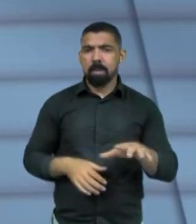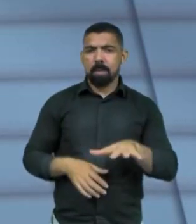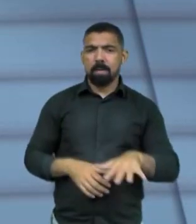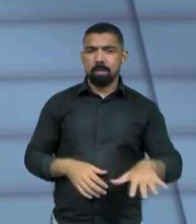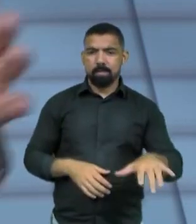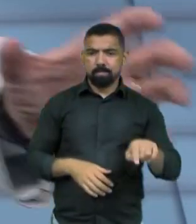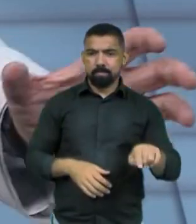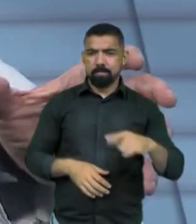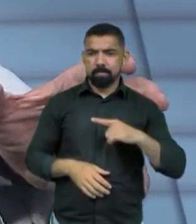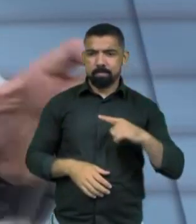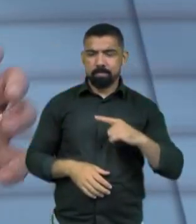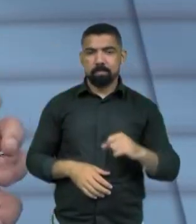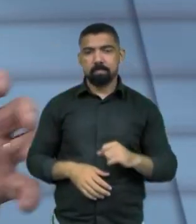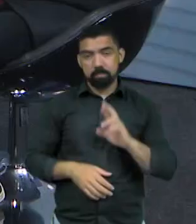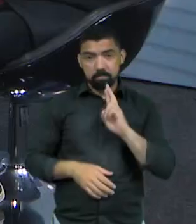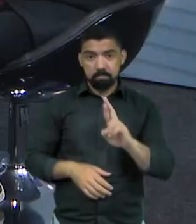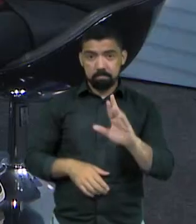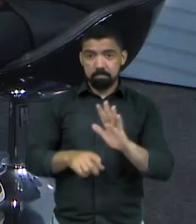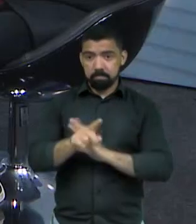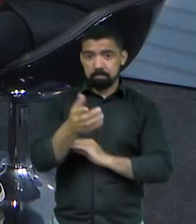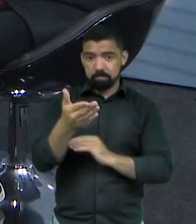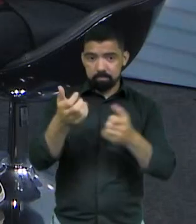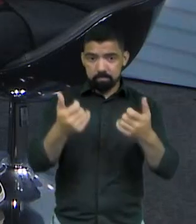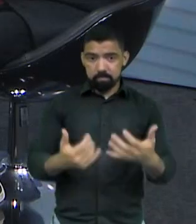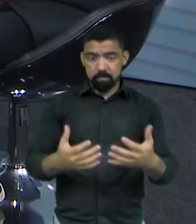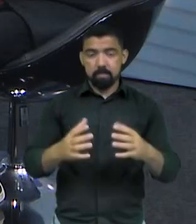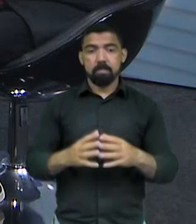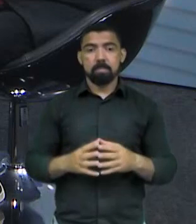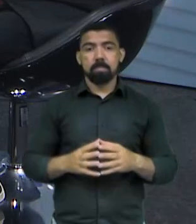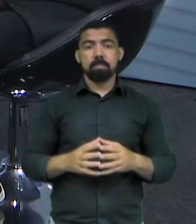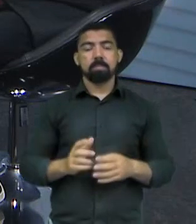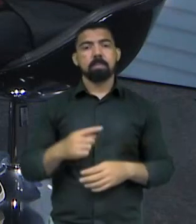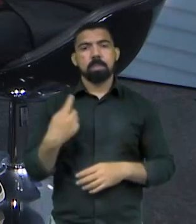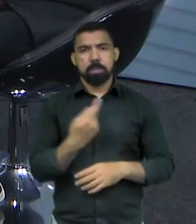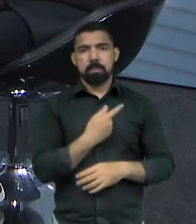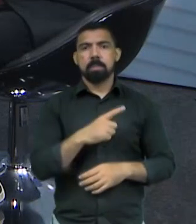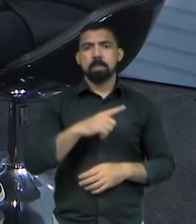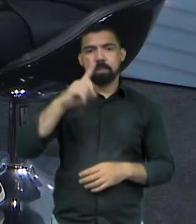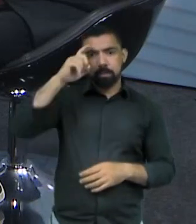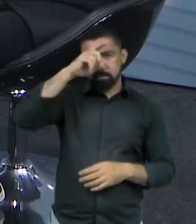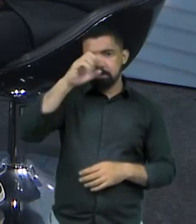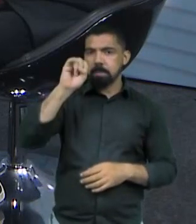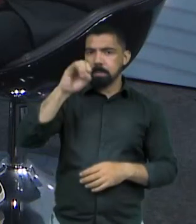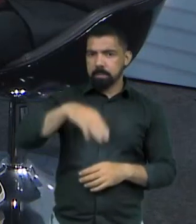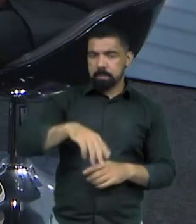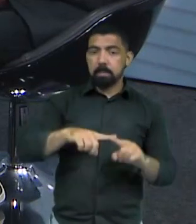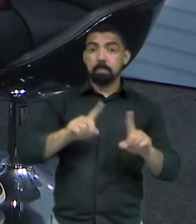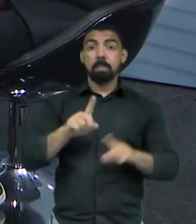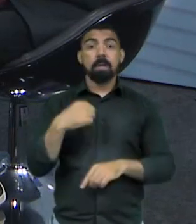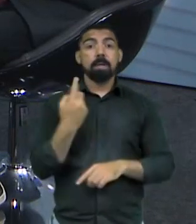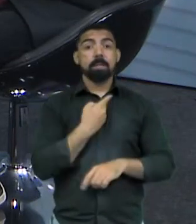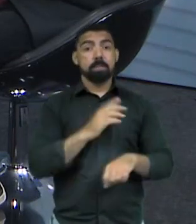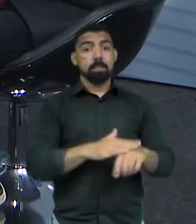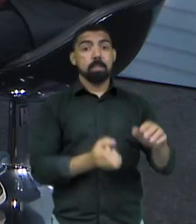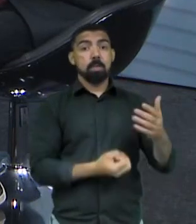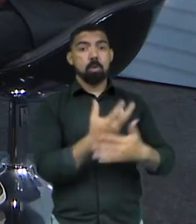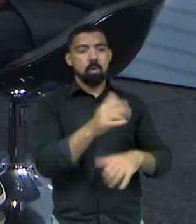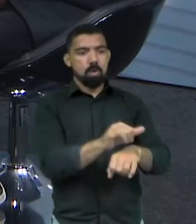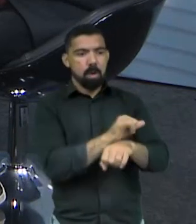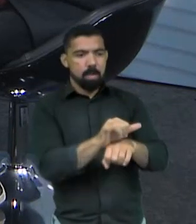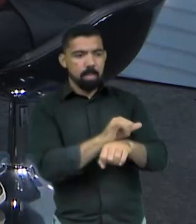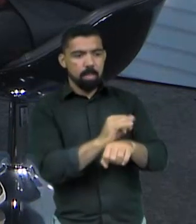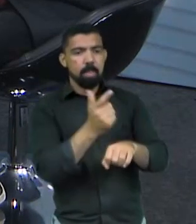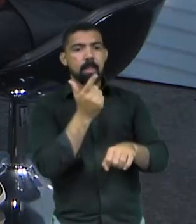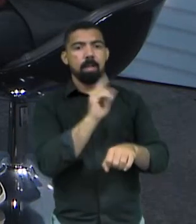ambiente, respondendo a tua pergunta, né? Quer dizer, nós temos esse grande desafio, mas como você disse, nós criamos as condições para poder